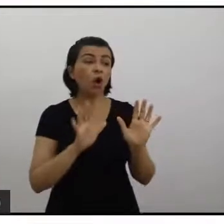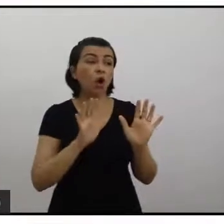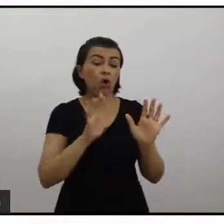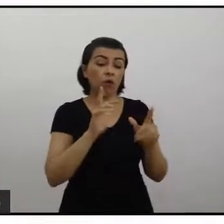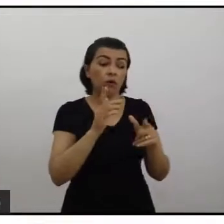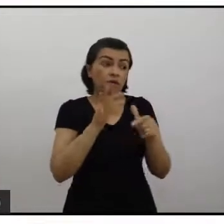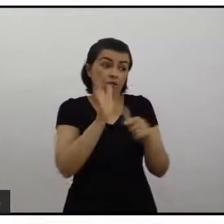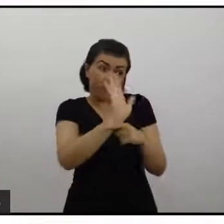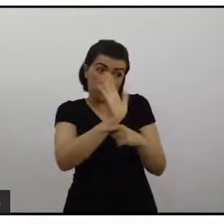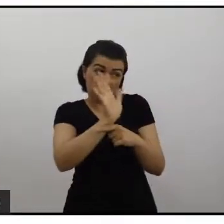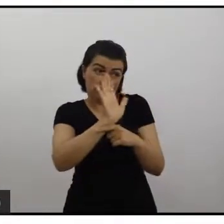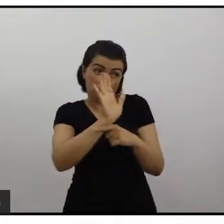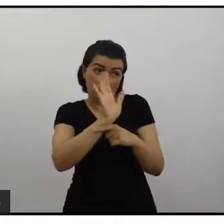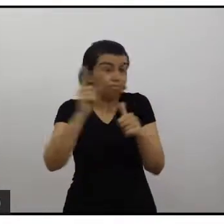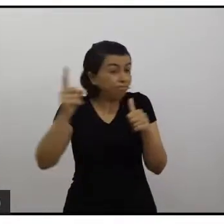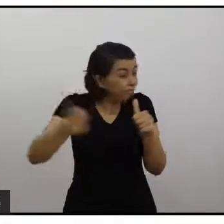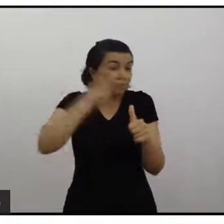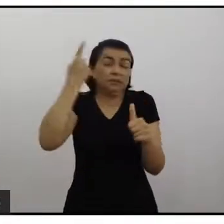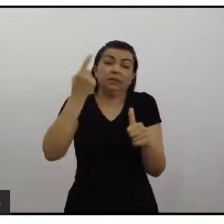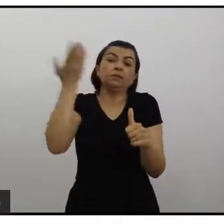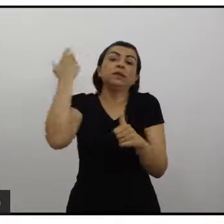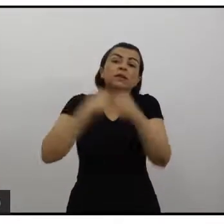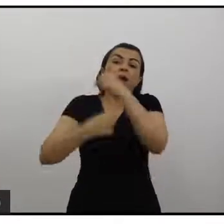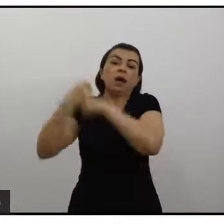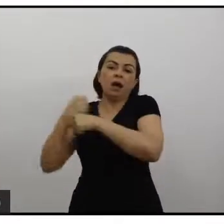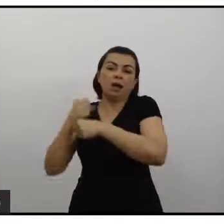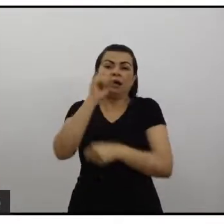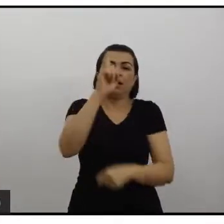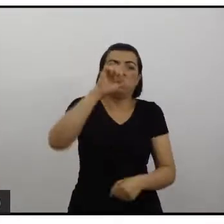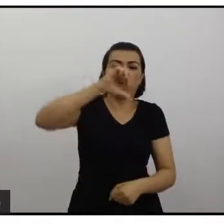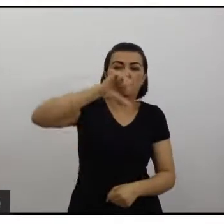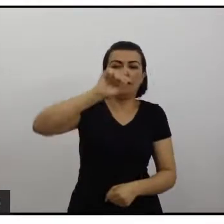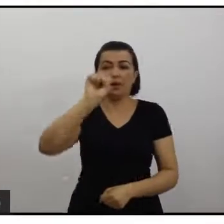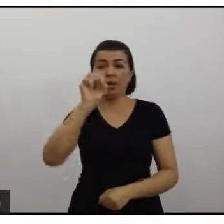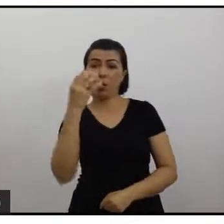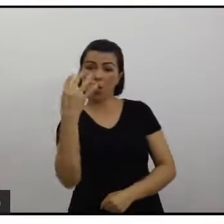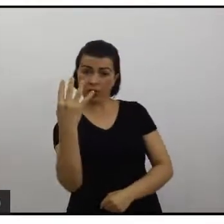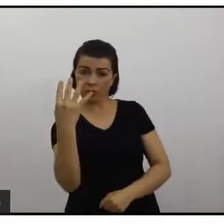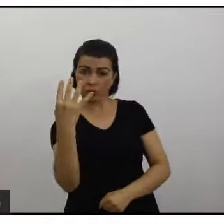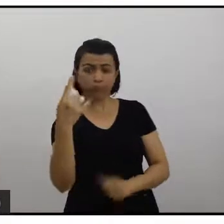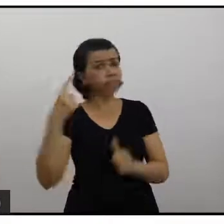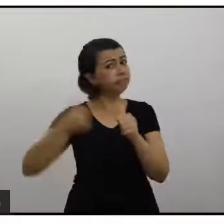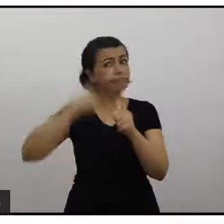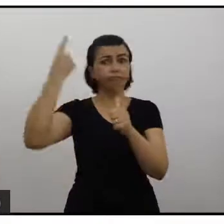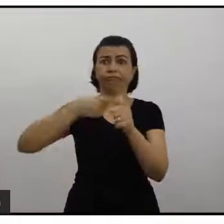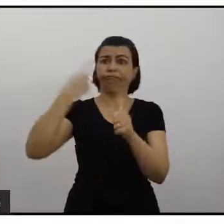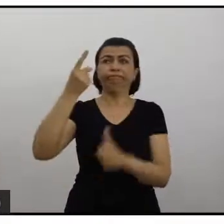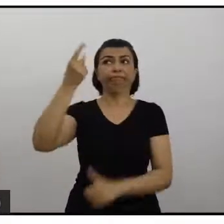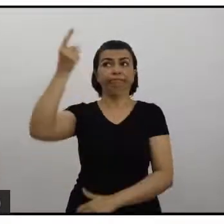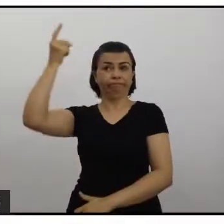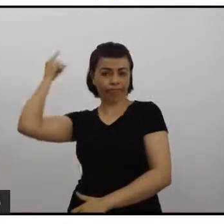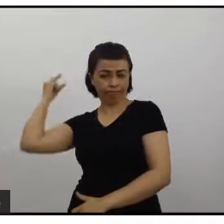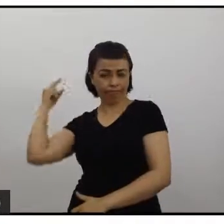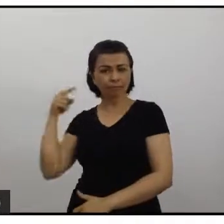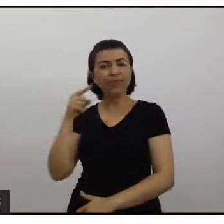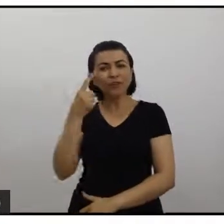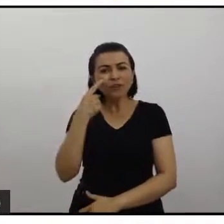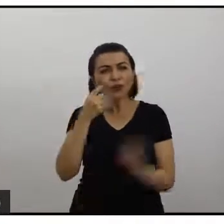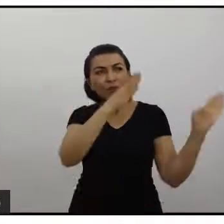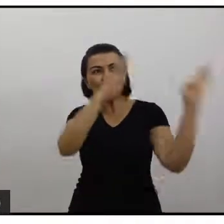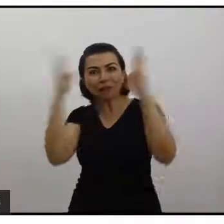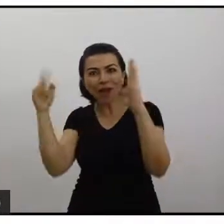estava falando do Man. Aí o Ego Clip foi em 85, esse foi acho que 86. 86. Essa época, acho que ainda não